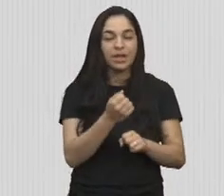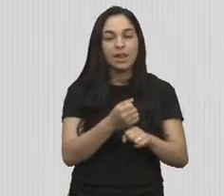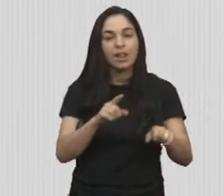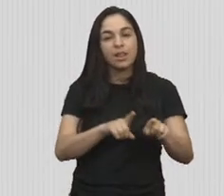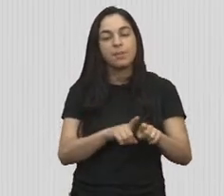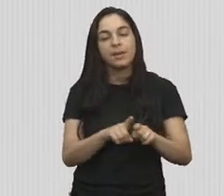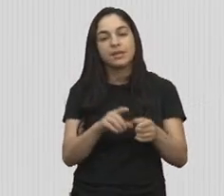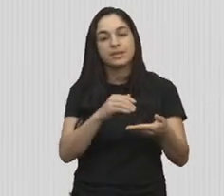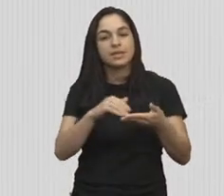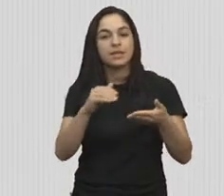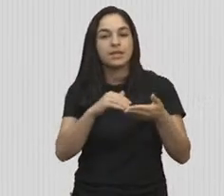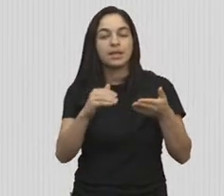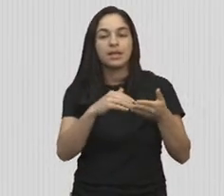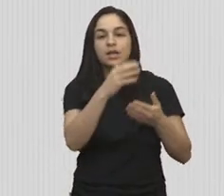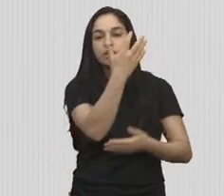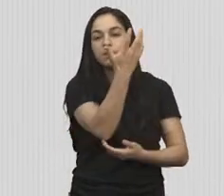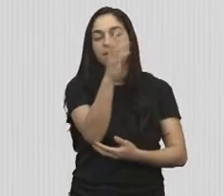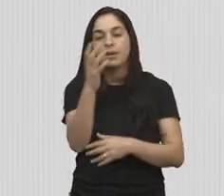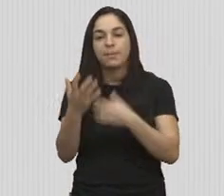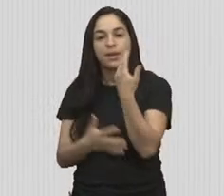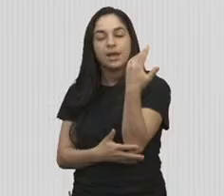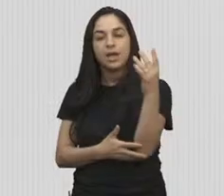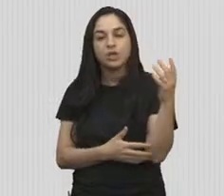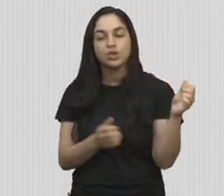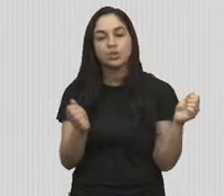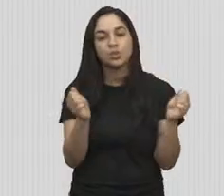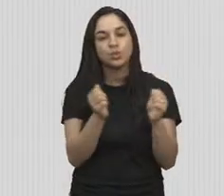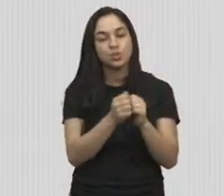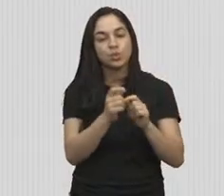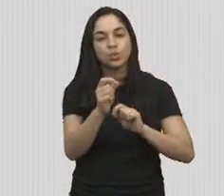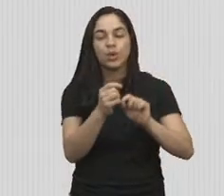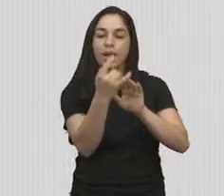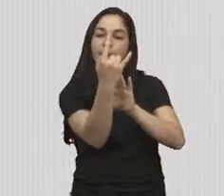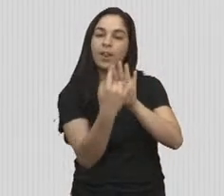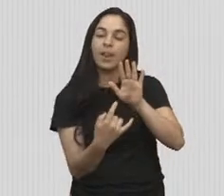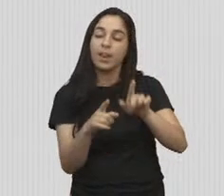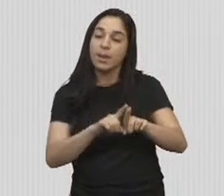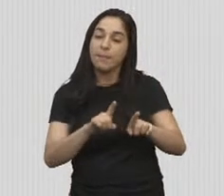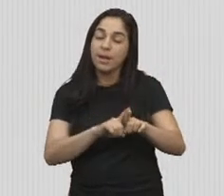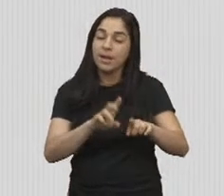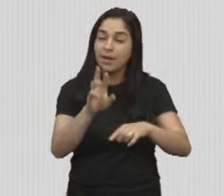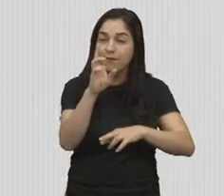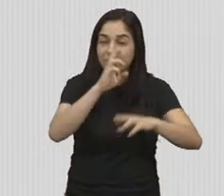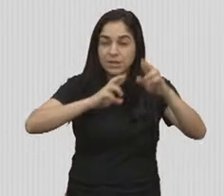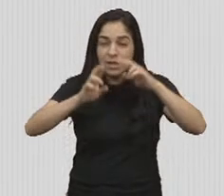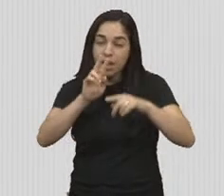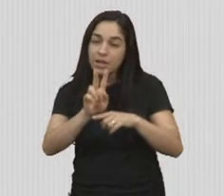Ambiente trabalha em conjunto na parte dos licenciamentos e da fiscalização.